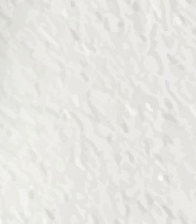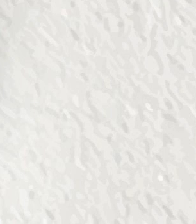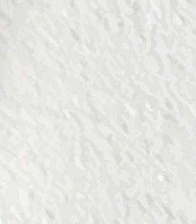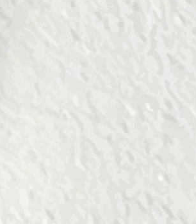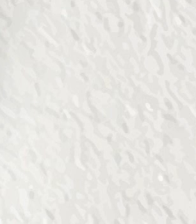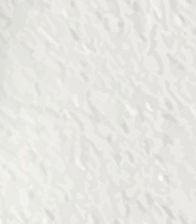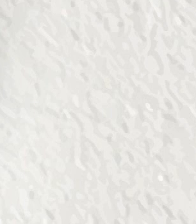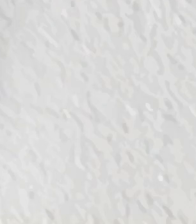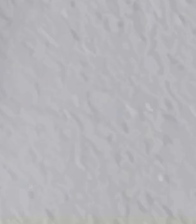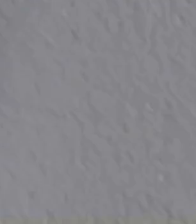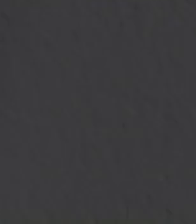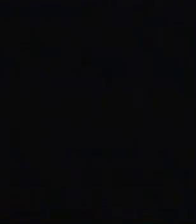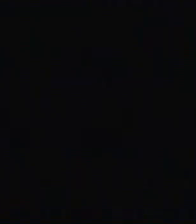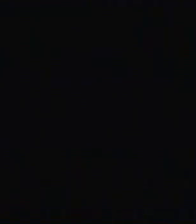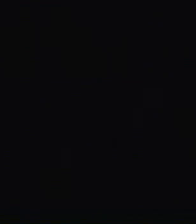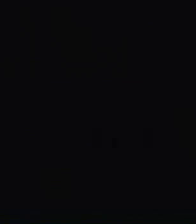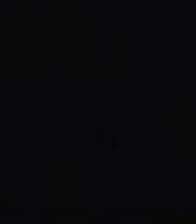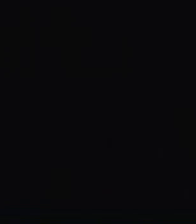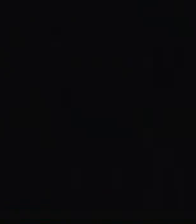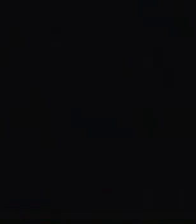Ninguém se deixa conduzir